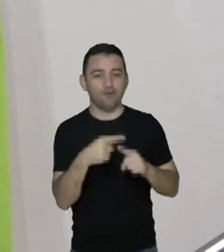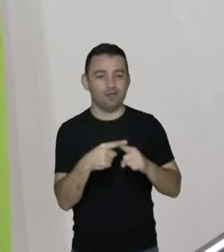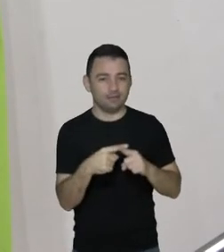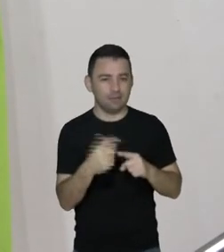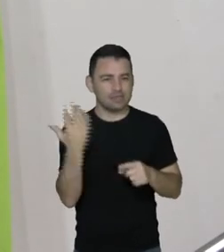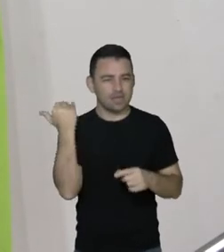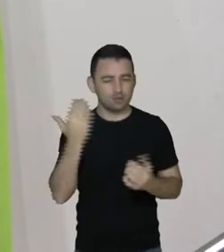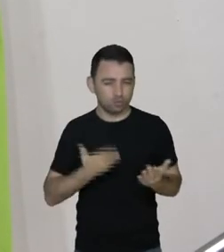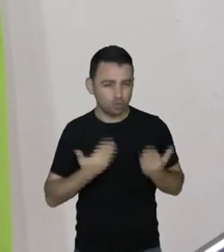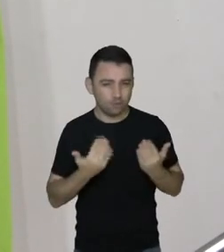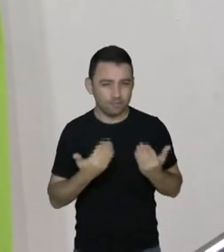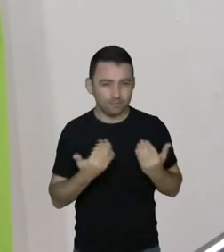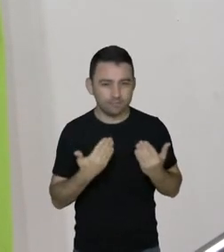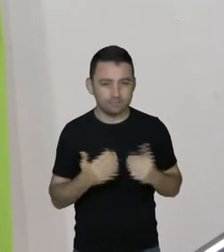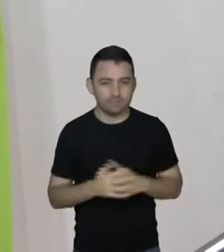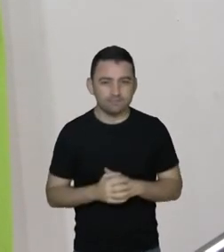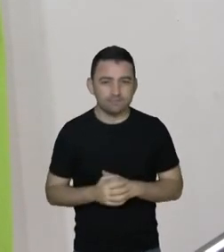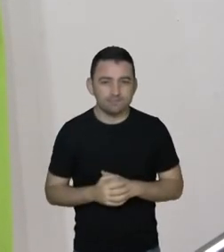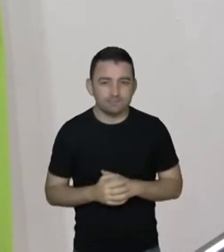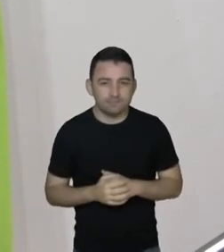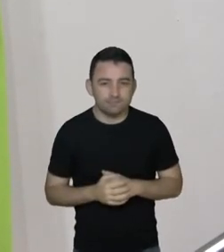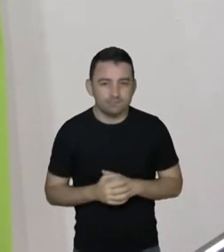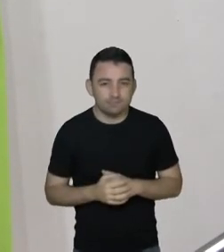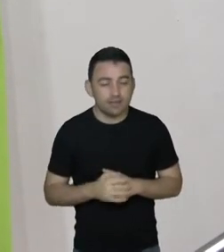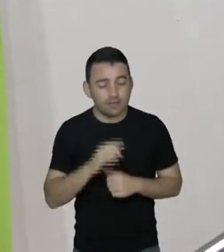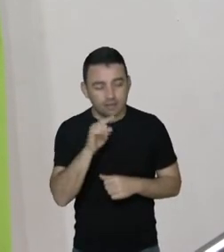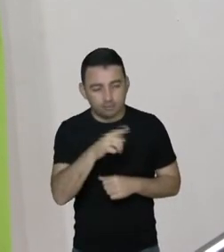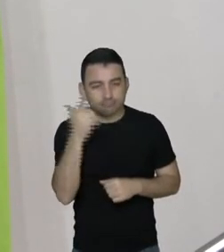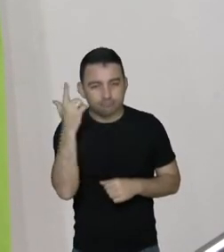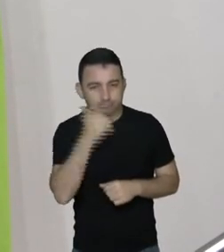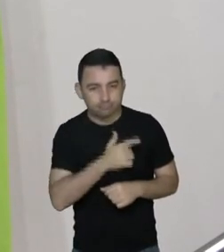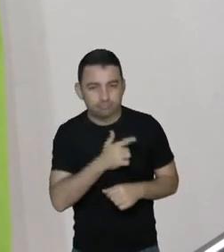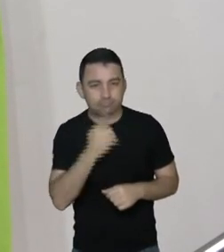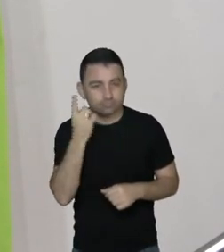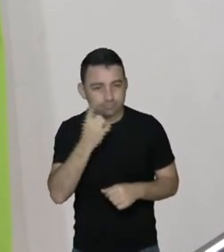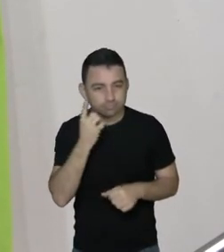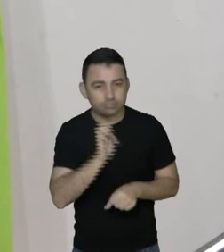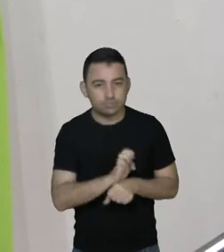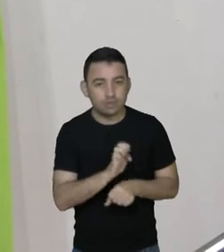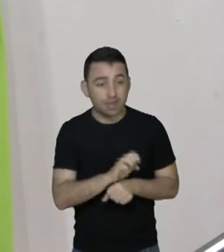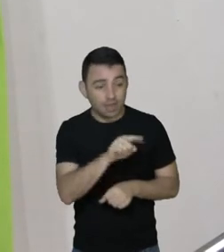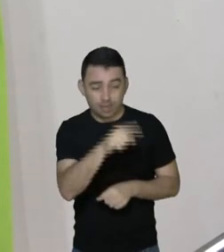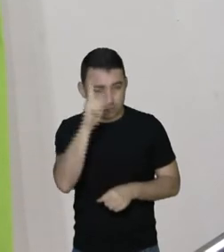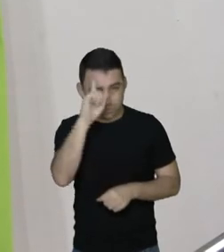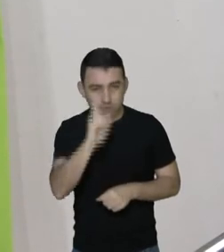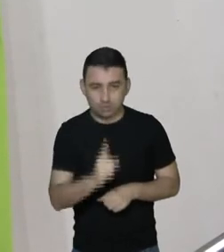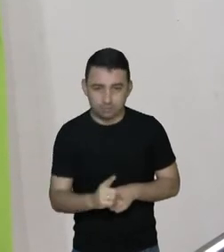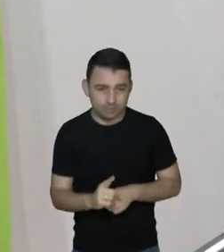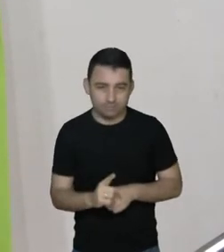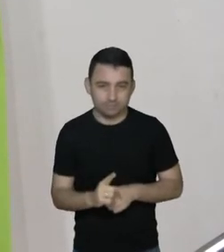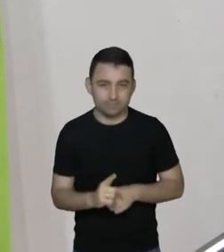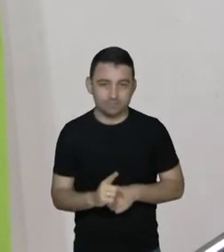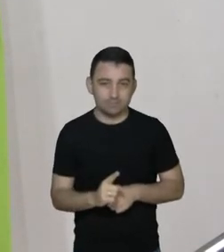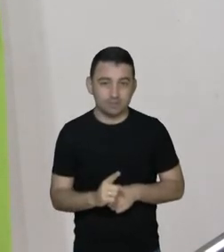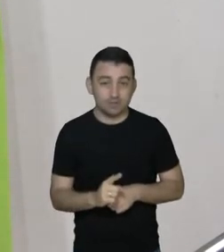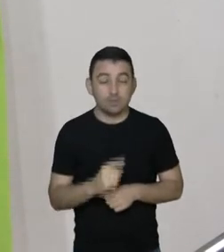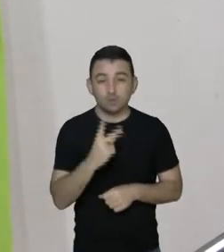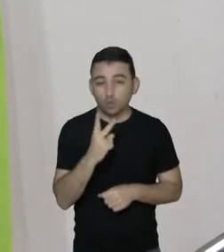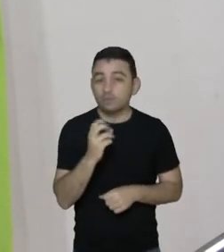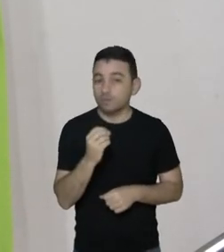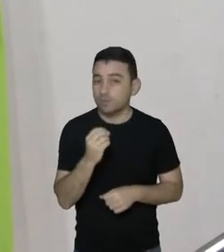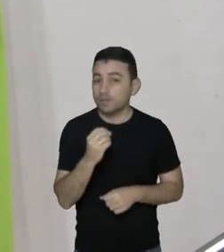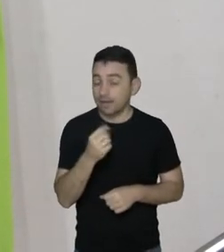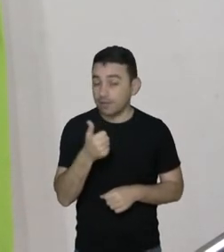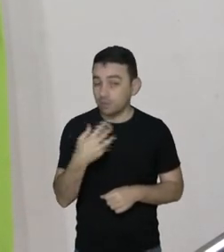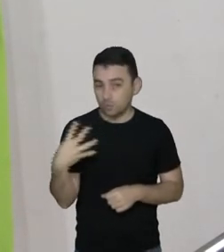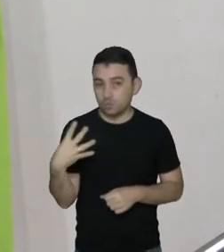quando jovem, eu votei no deputado Kennedy para deputado estadual. E ele não sabia disso, não tinha como saber, mas em 2014